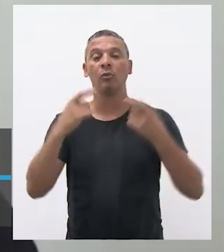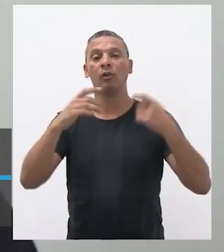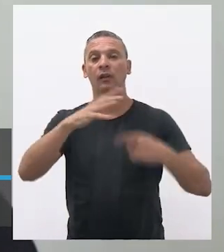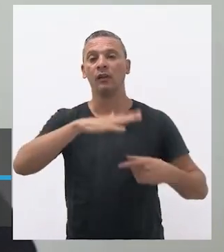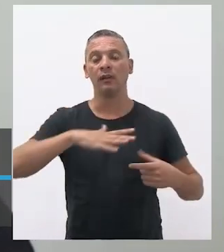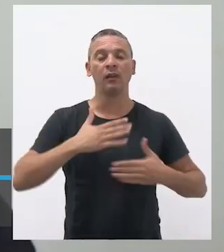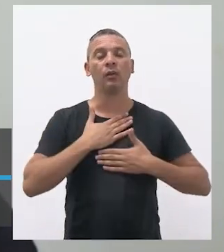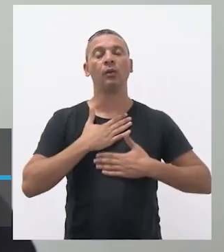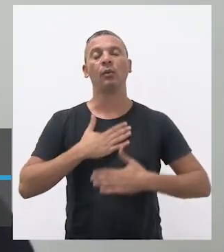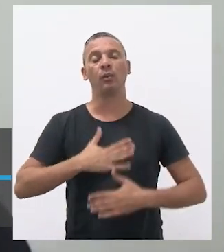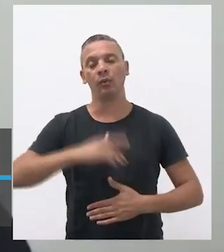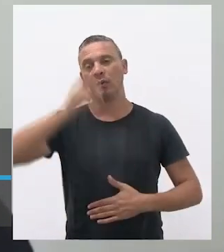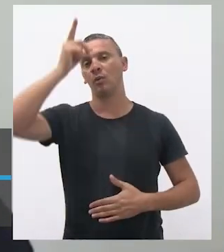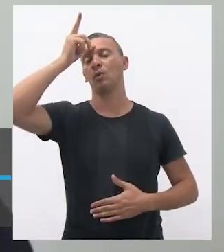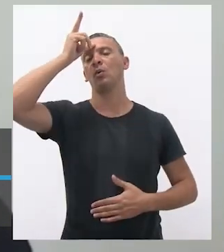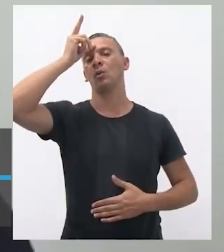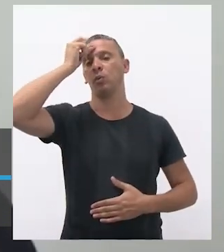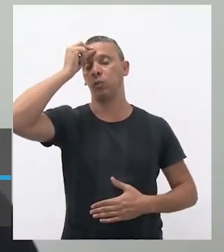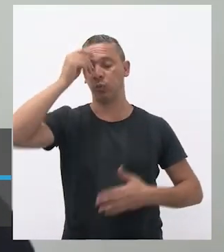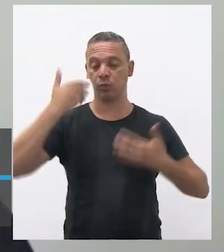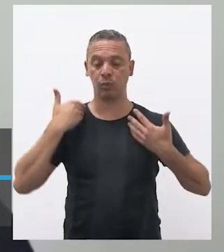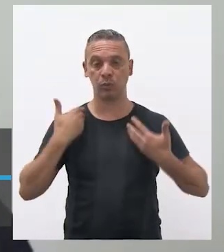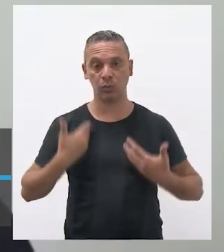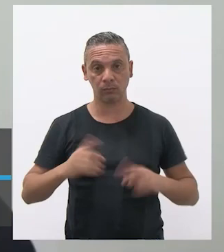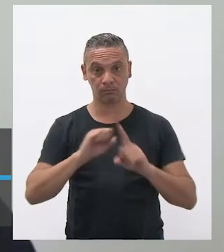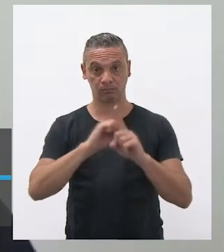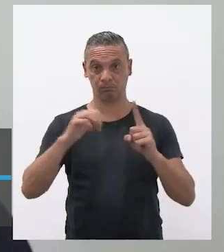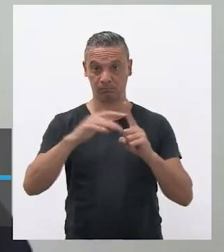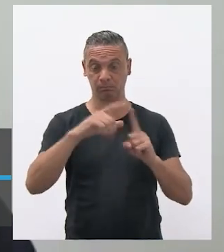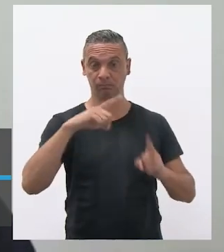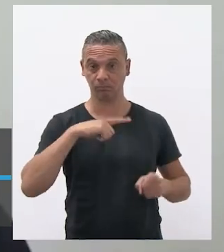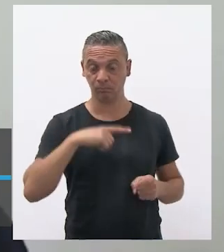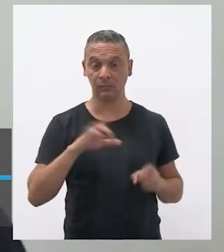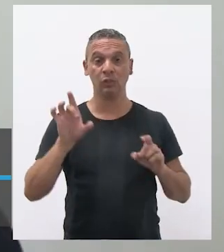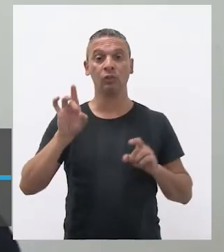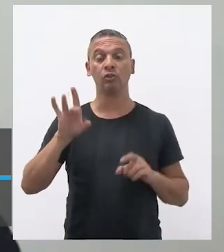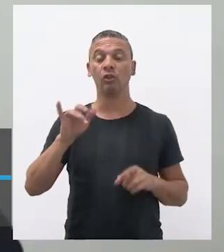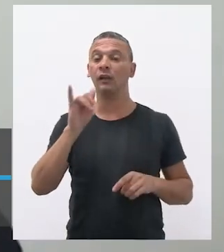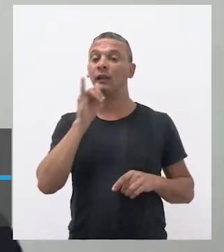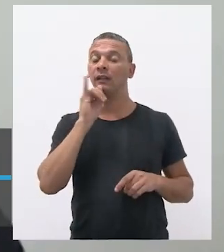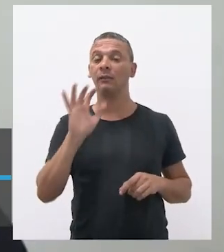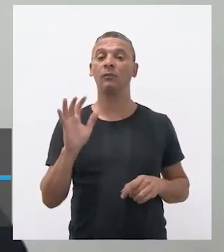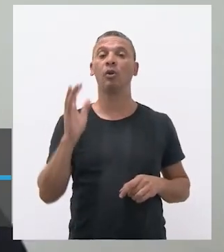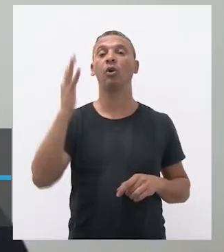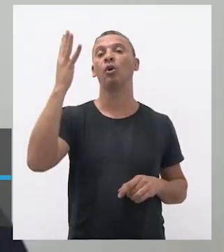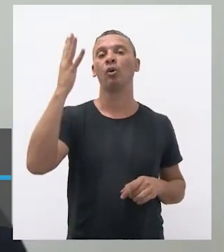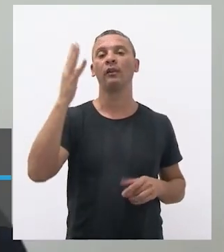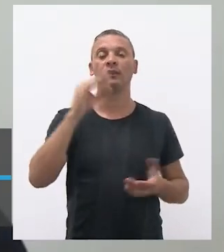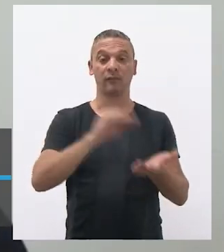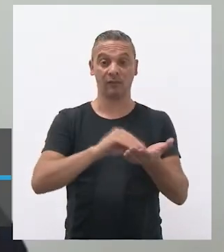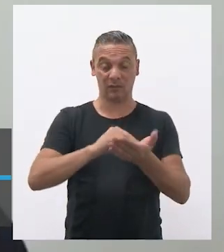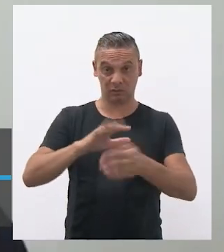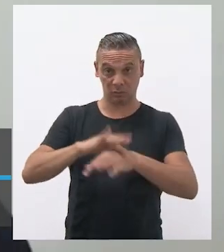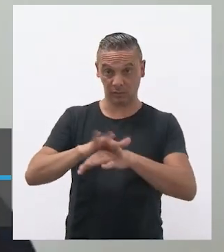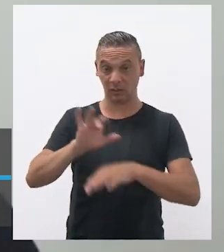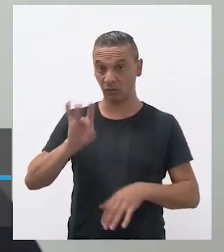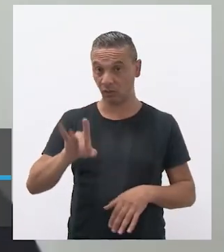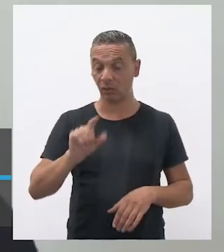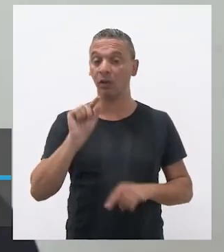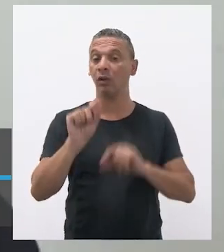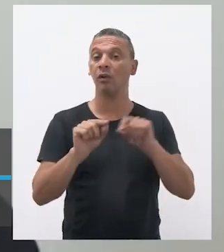sem vizinhos. Então, ela não tinha basicamente a quem recorrer, né? E estava, embora ele não tivesse ainda praticado nenhum ato